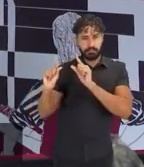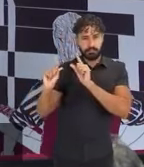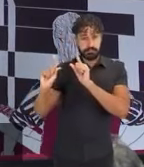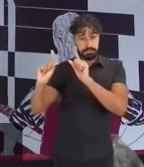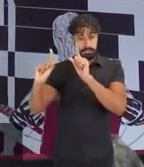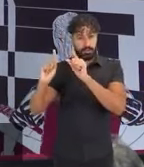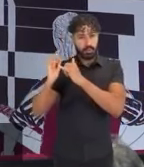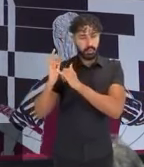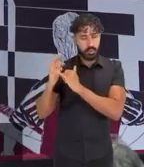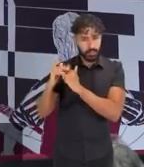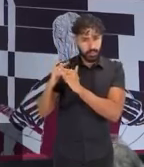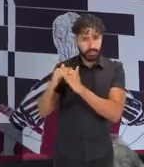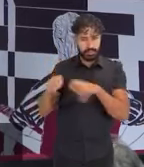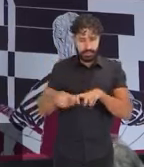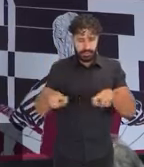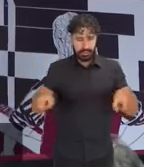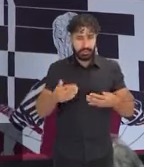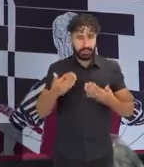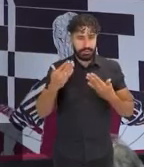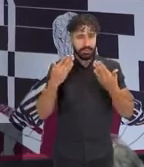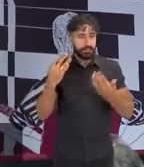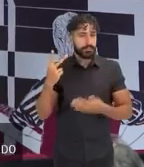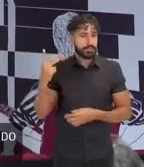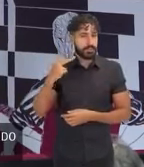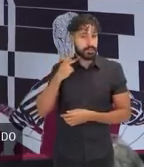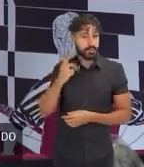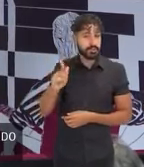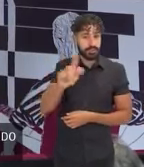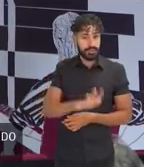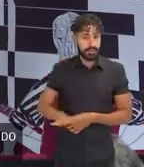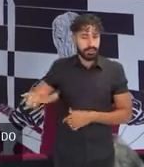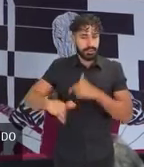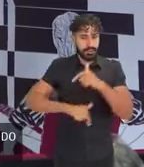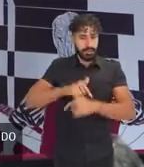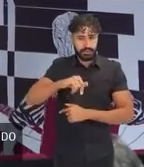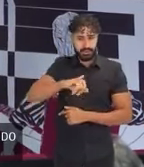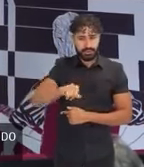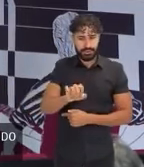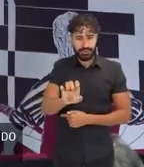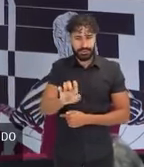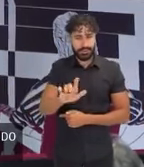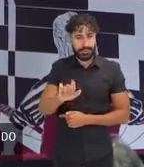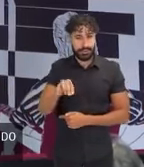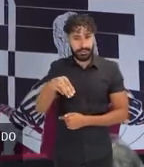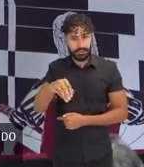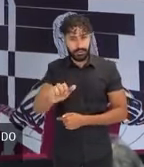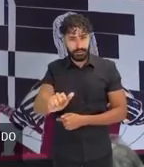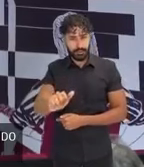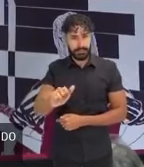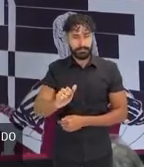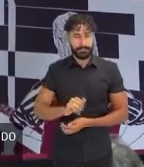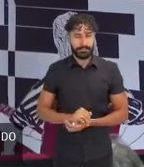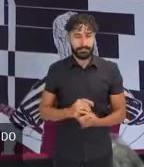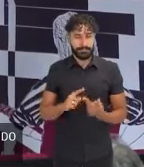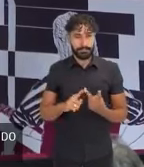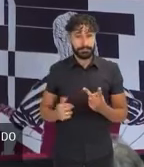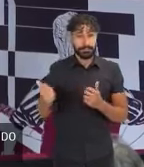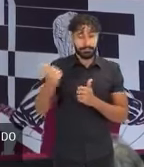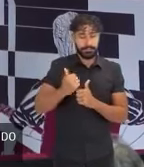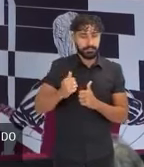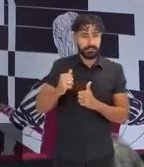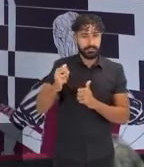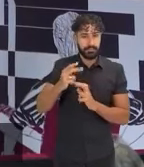a mesa de abertura o Procurador-Geral do Trabalho, José de Lima Ramos Pereira, a